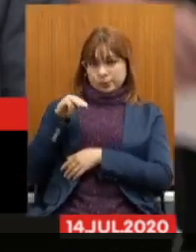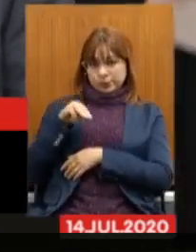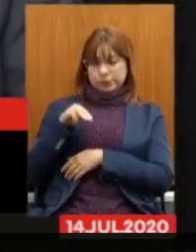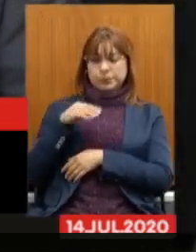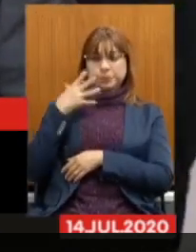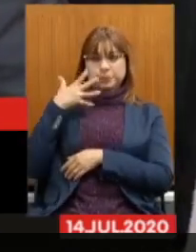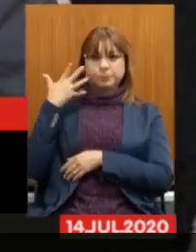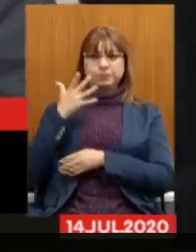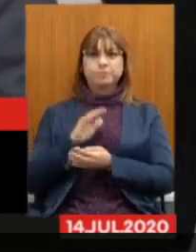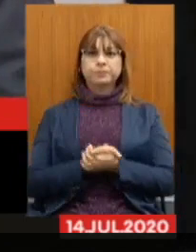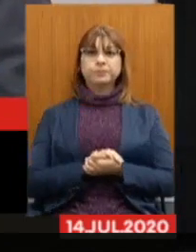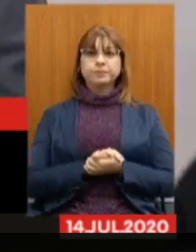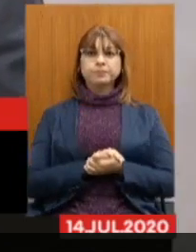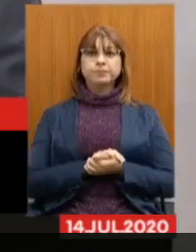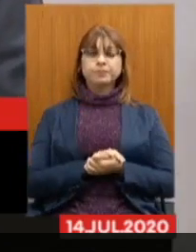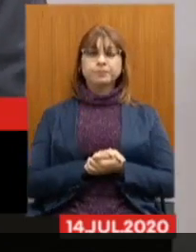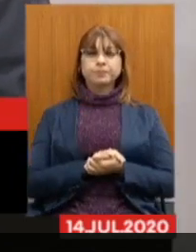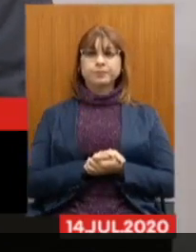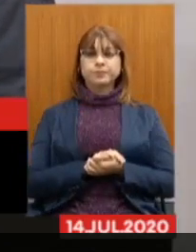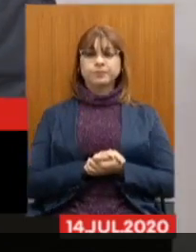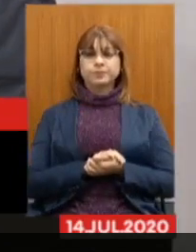exposição.